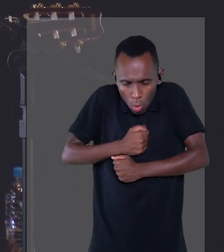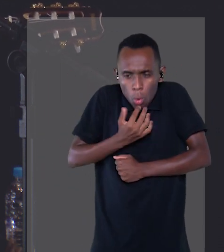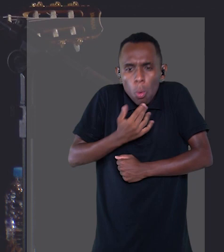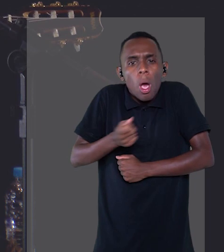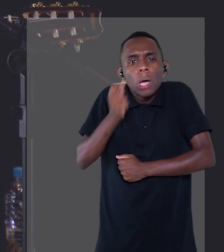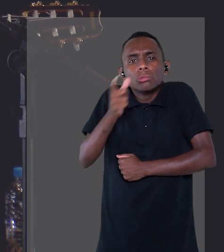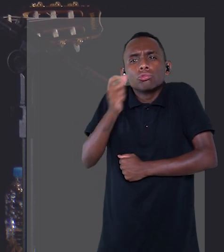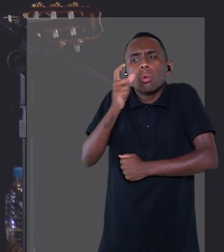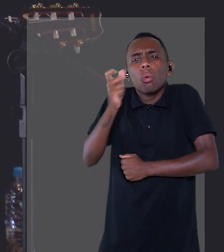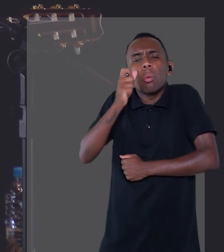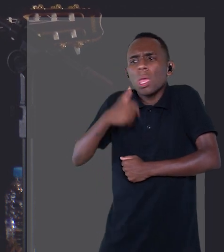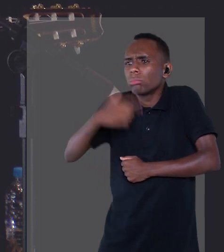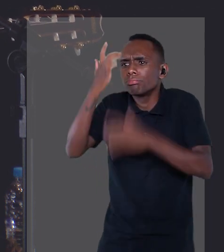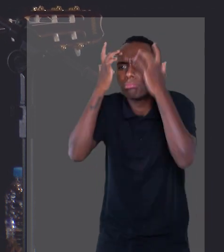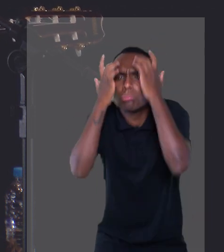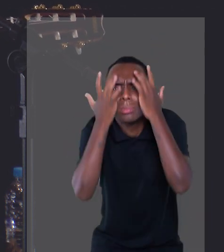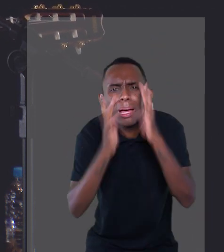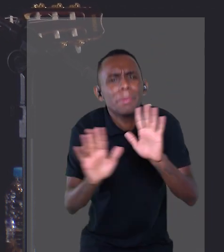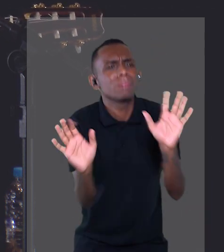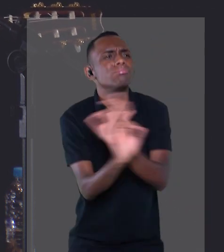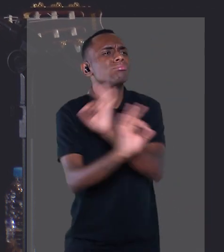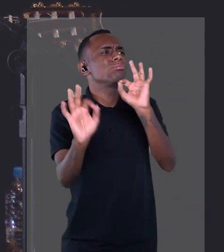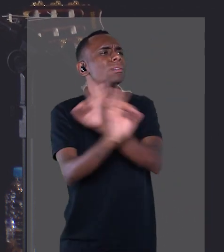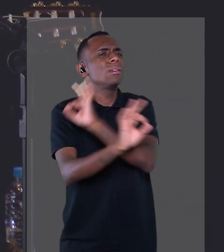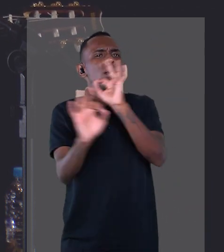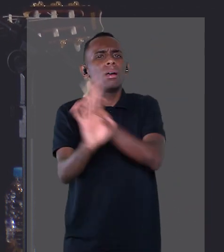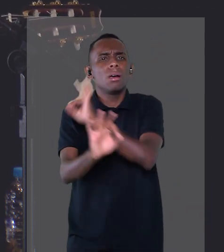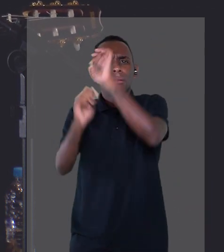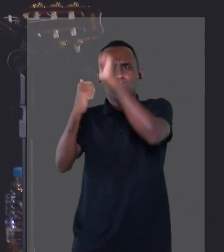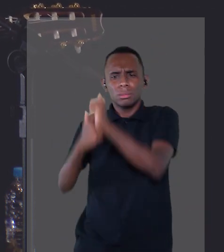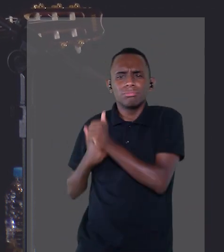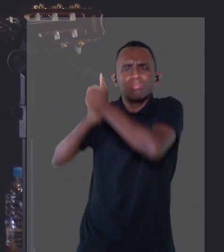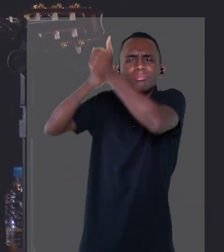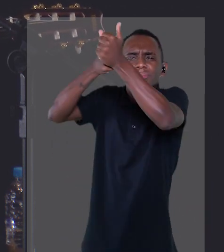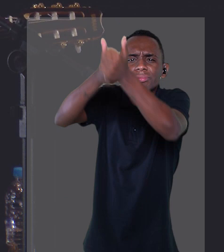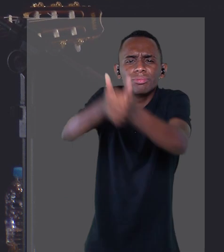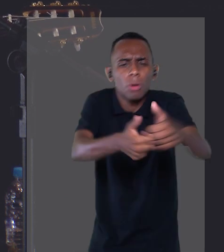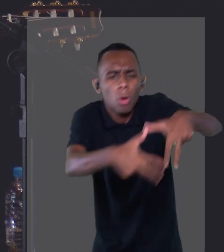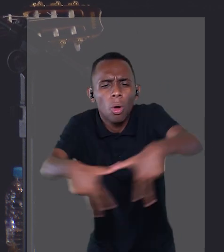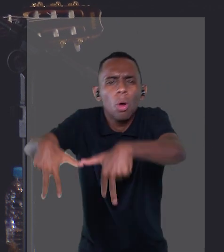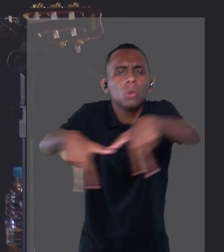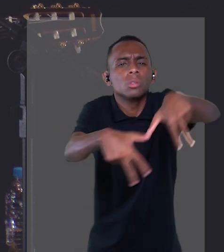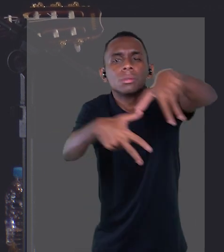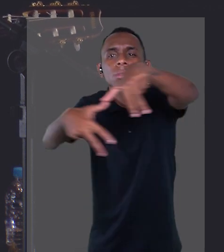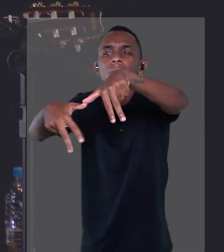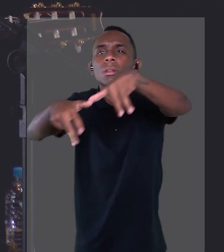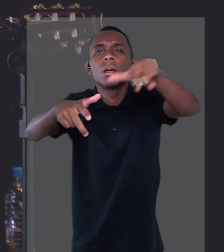Eu não sabia nada, você guiou a minha mão. A noite